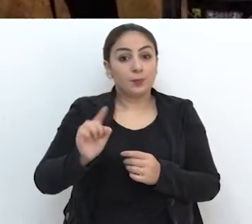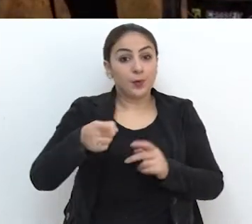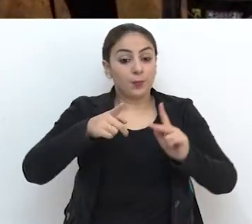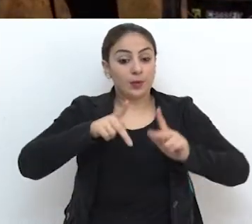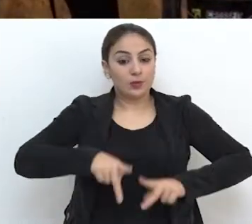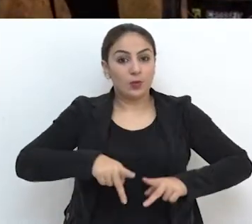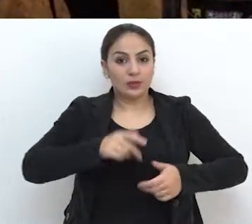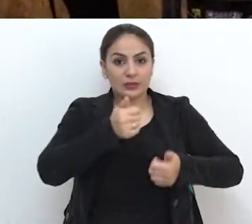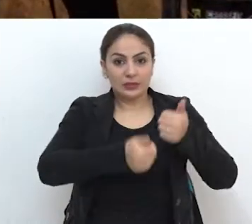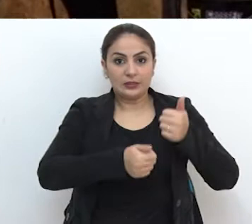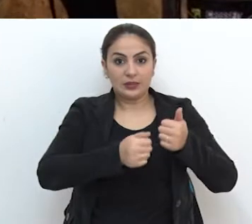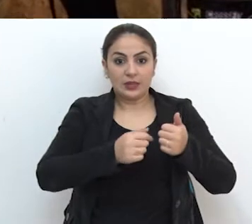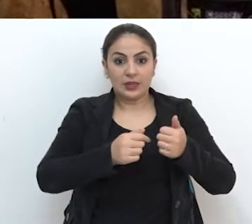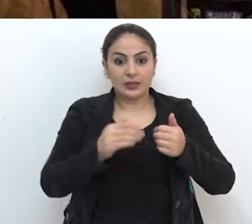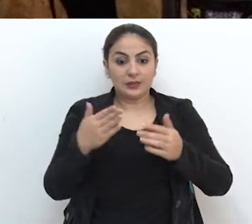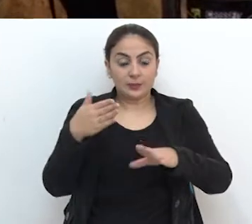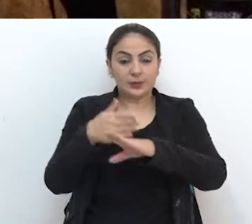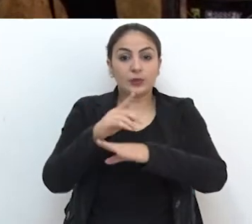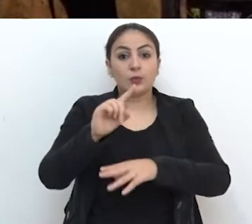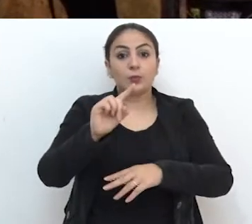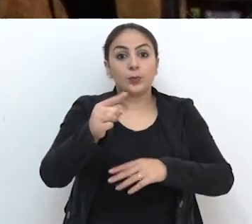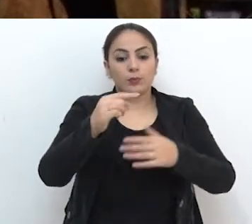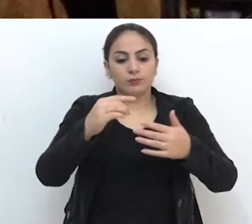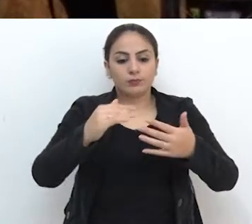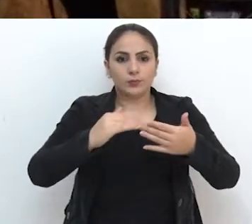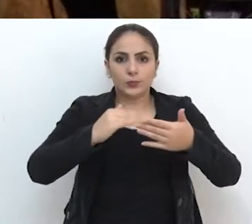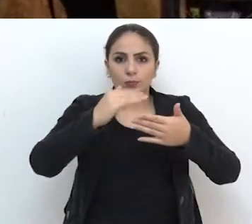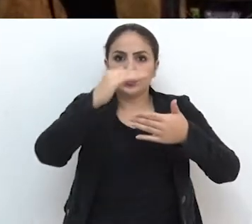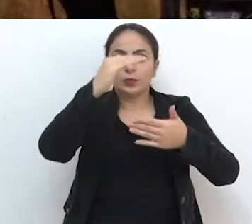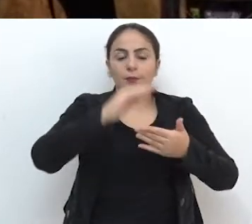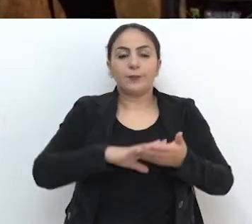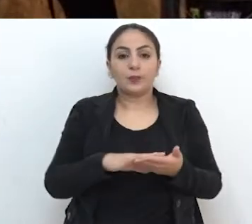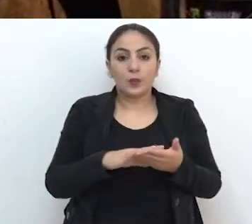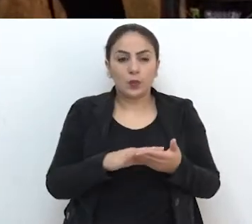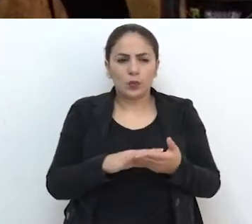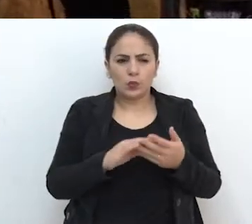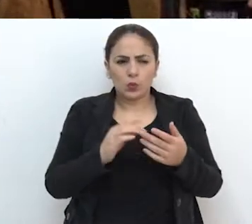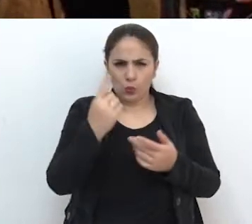né? Eles ficaram entre os 1.000 atletas, sendo que um ficou em